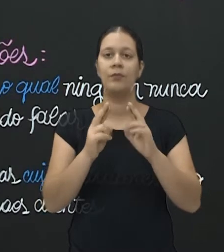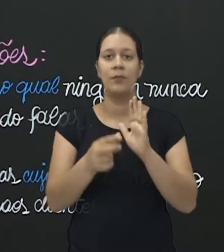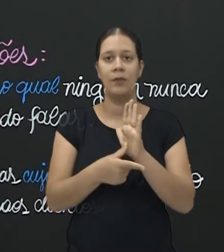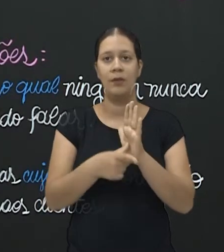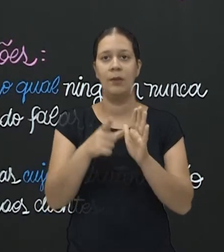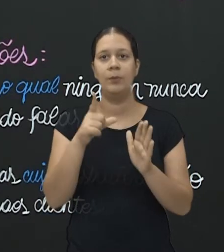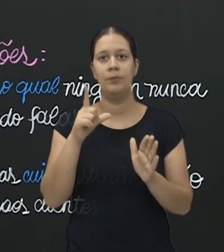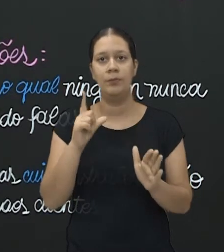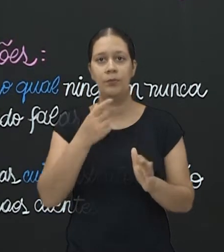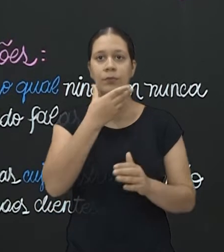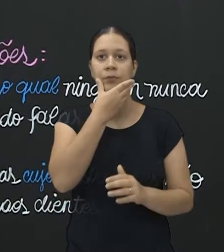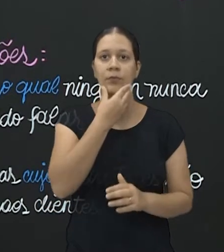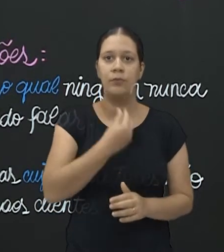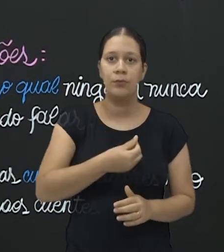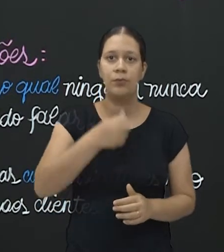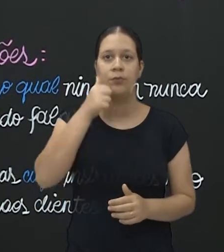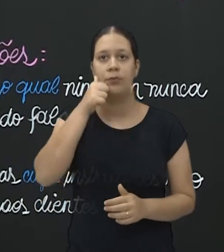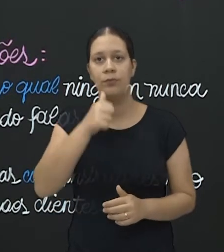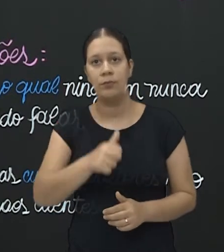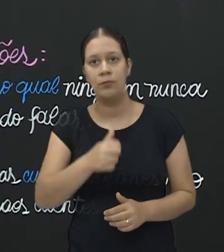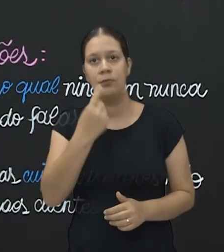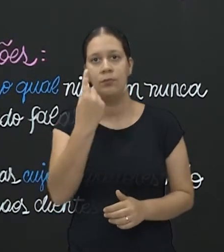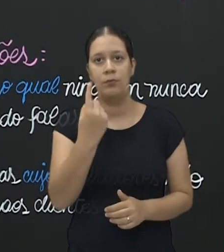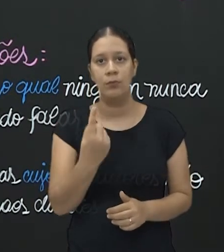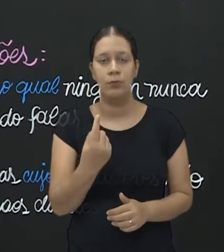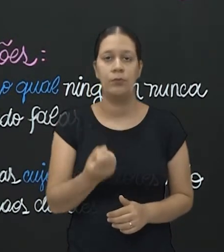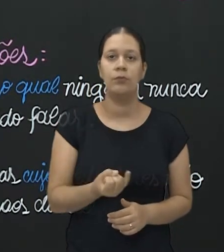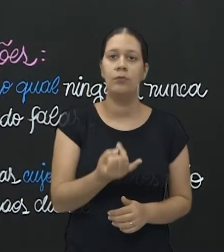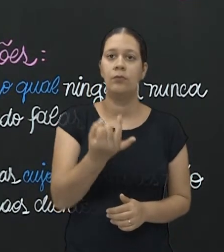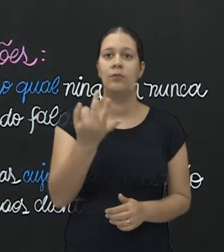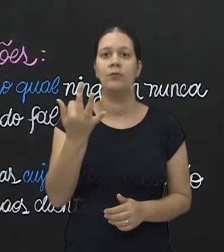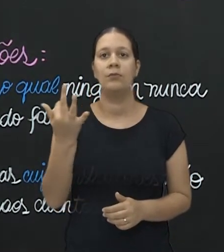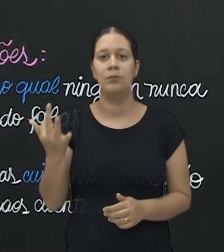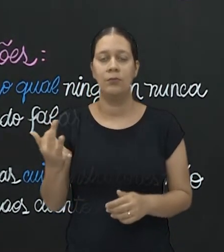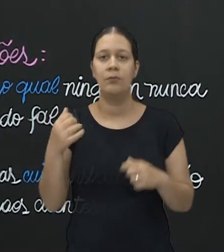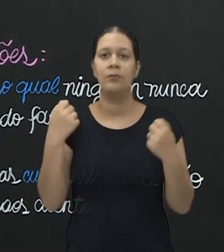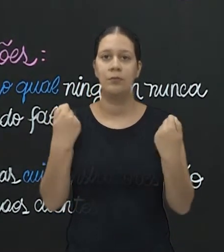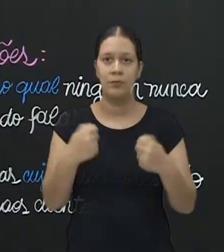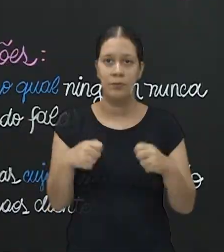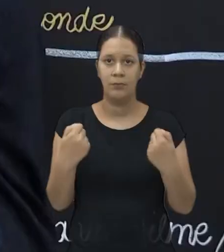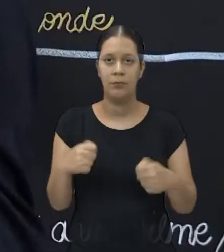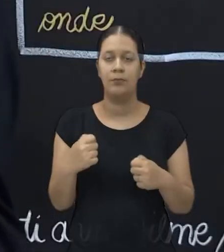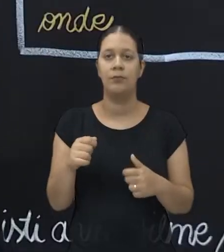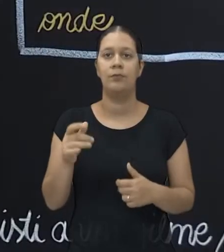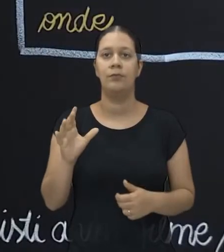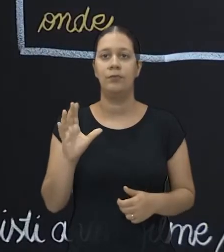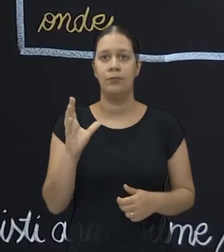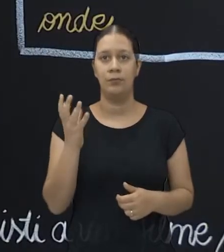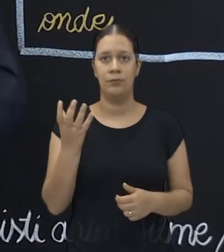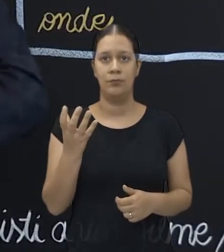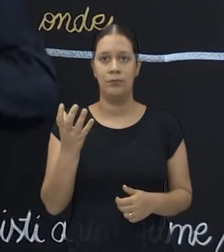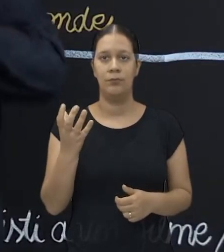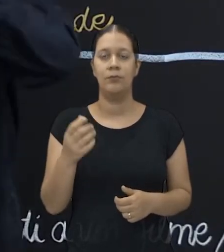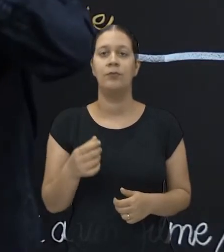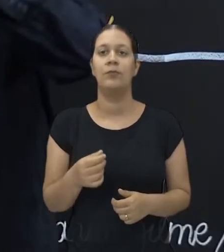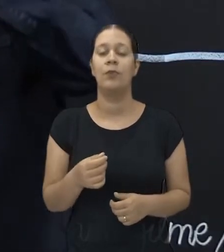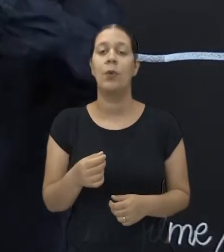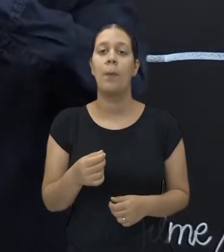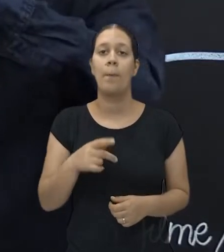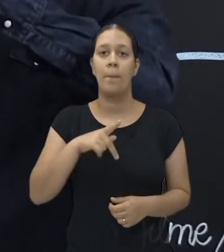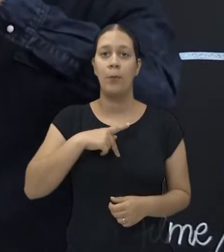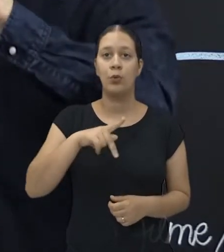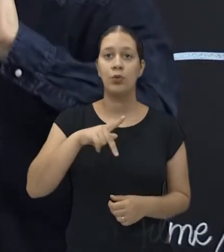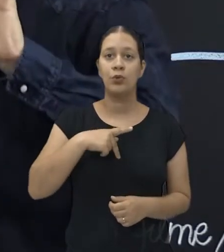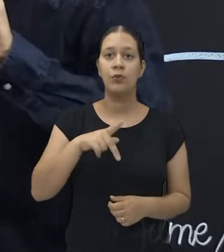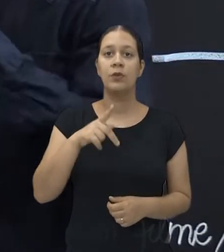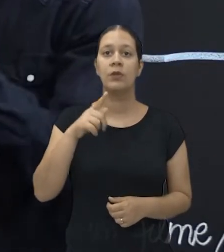antecedentes, masculino, feminino, singular e plural. A concordância precisa acontecer. Vamos ver aqui o caso do pronome relativo